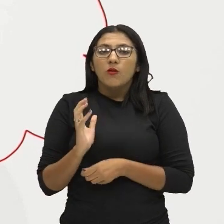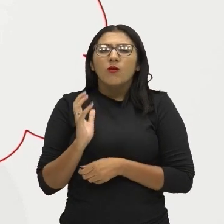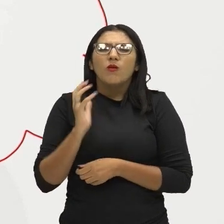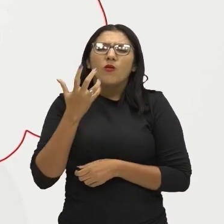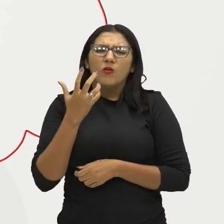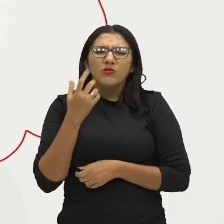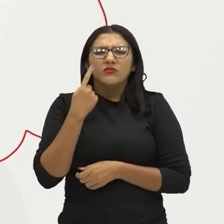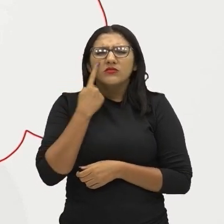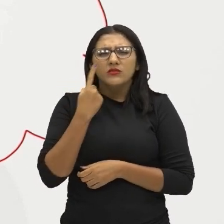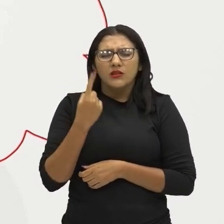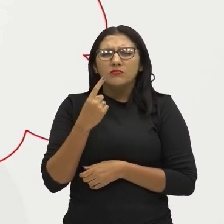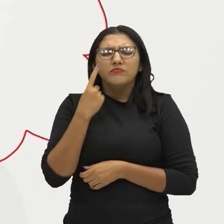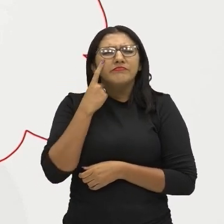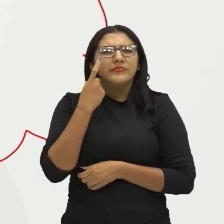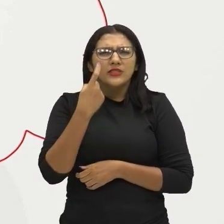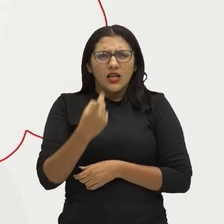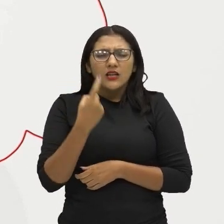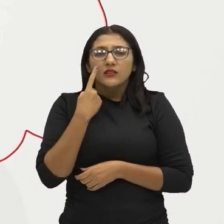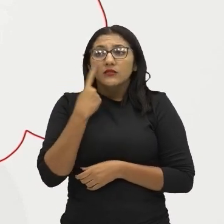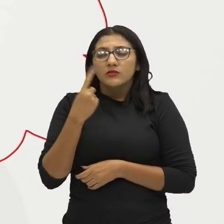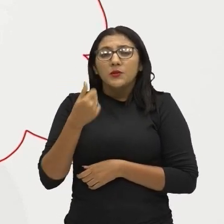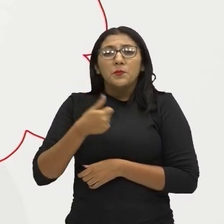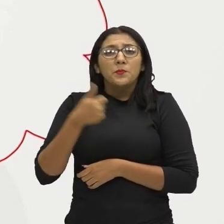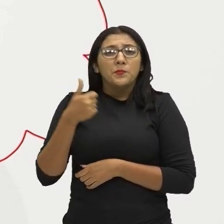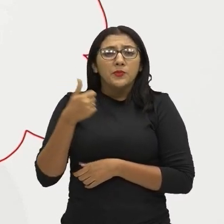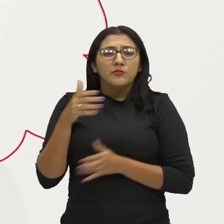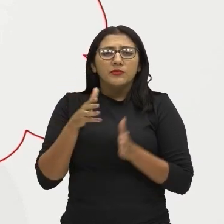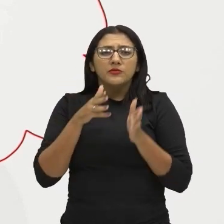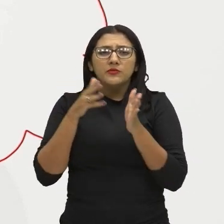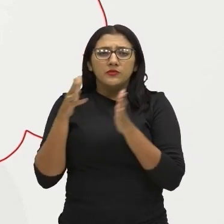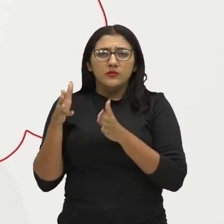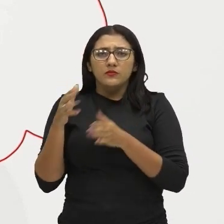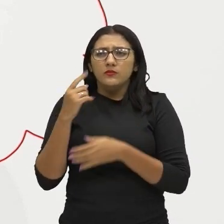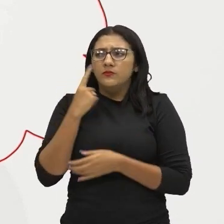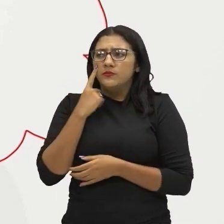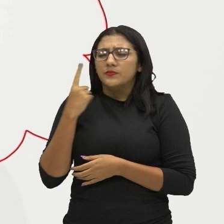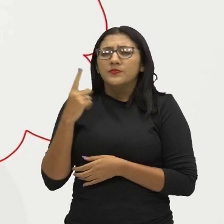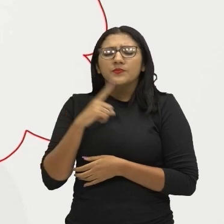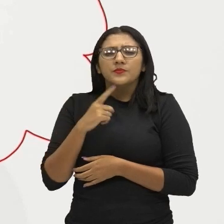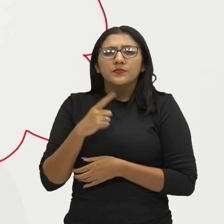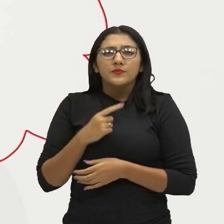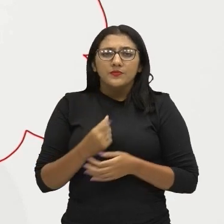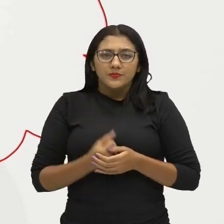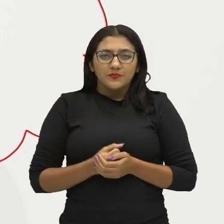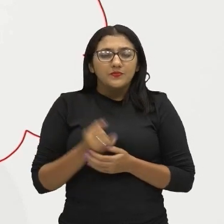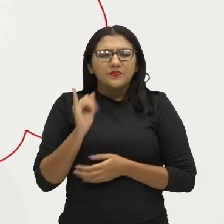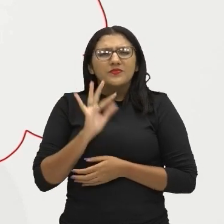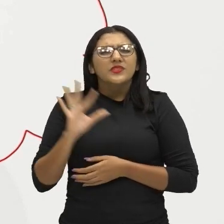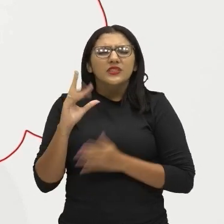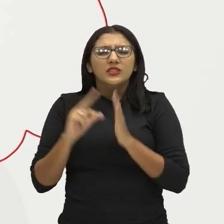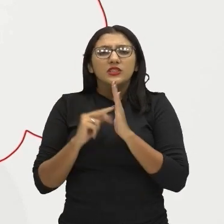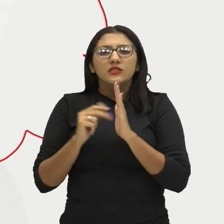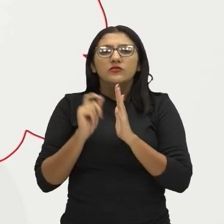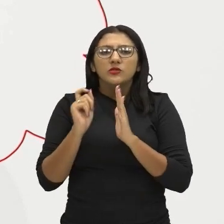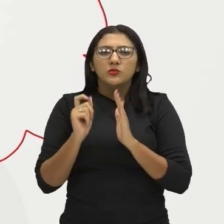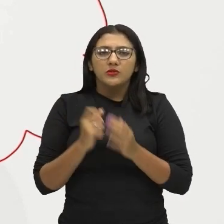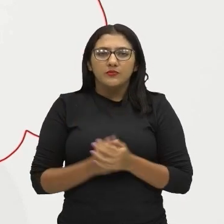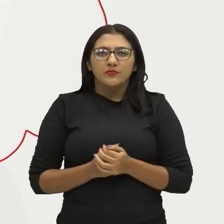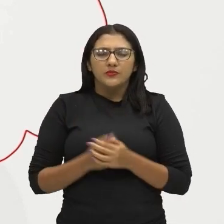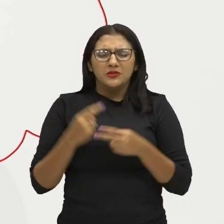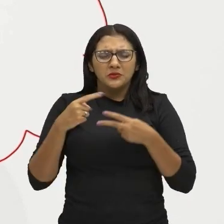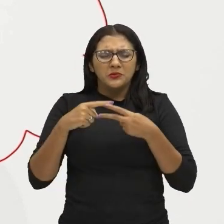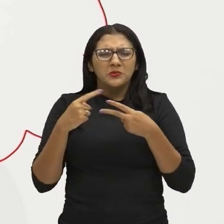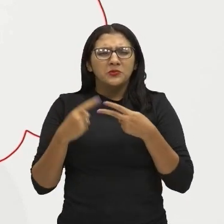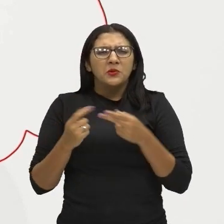aqui bem interessante, essa primeira situação. Olha o que eu tenho aqui, ó. Eu tenho duas coisas,